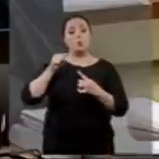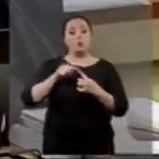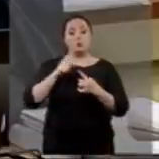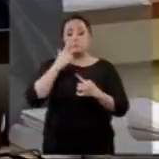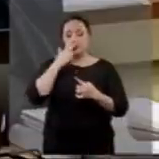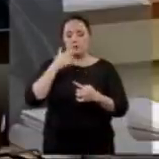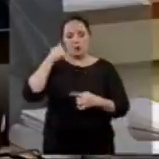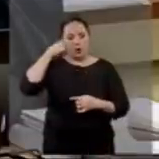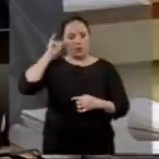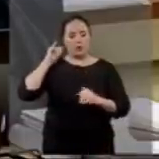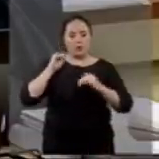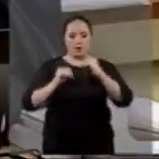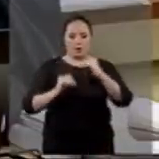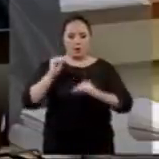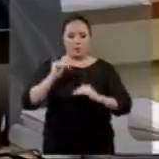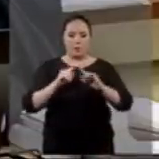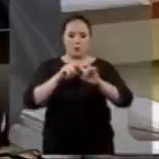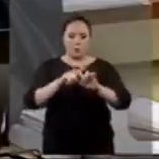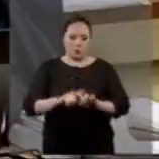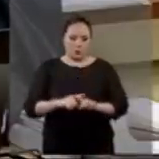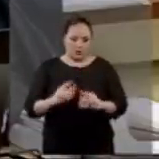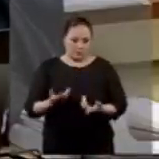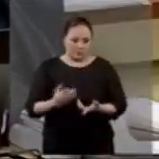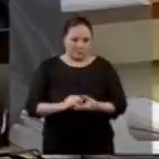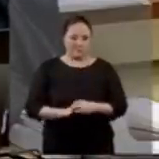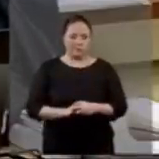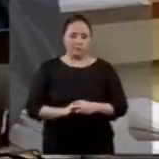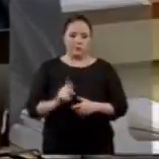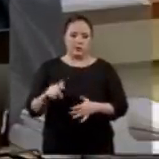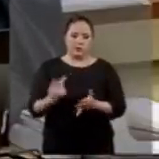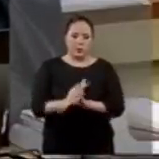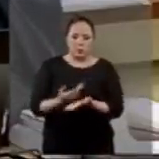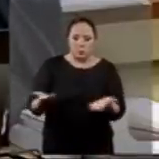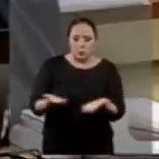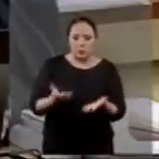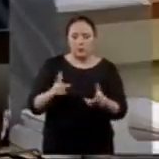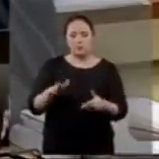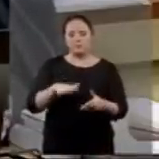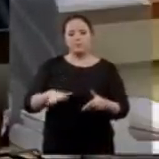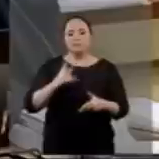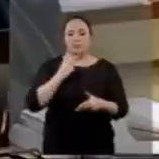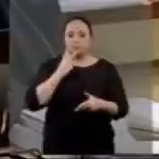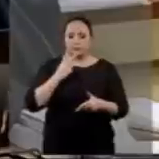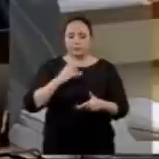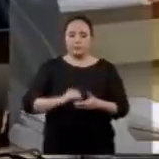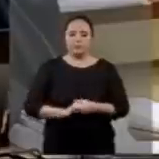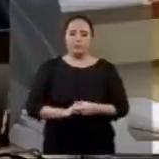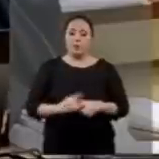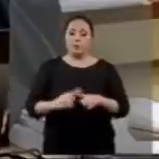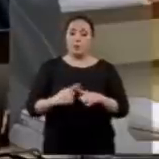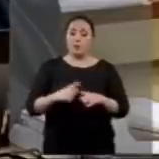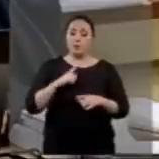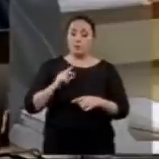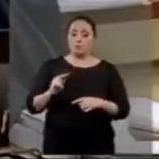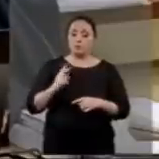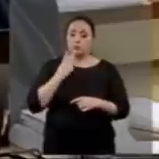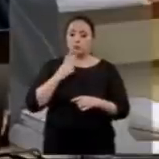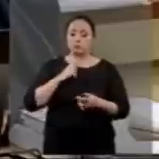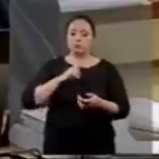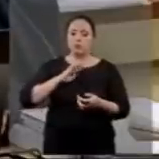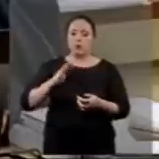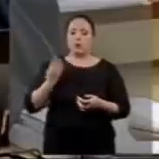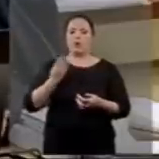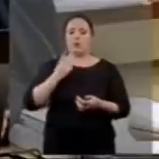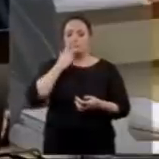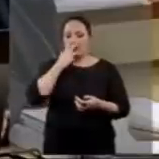prevenir desequilíbrios da concorrência, que é exatamente o caso específico de cigarros falsificados e débitos de bilhões